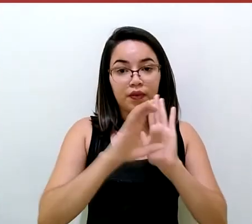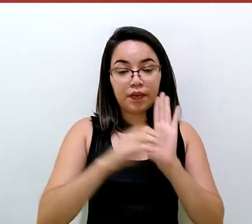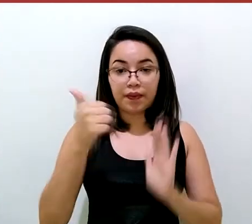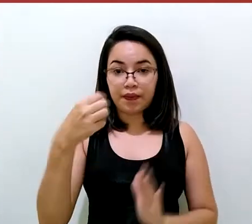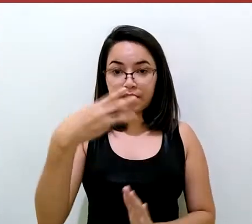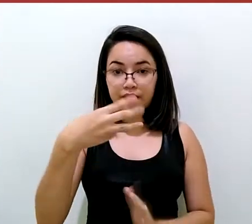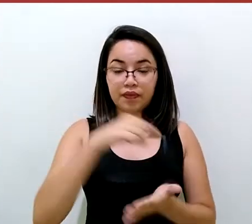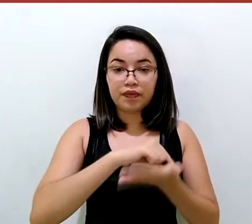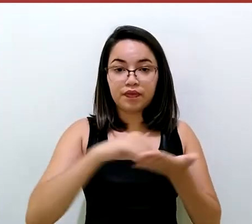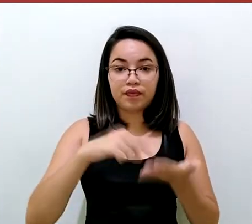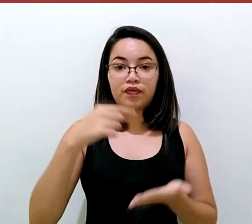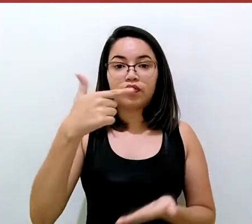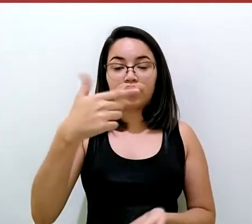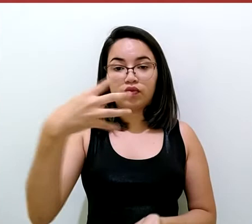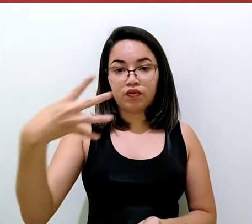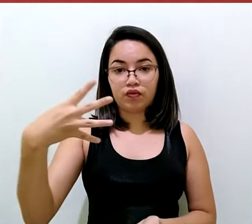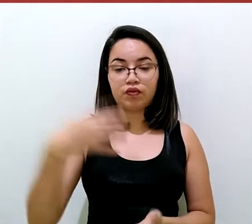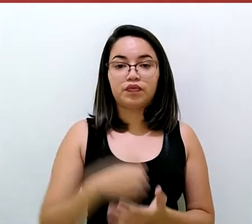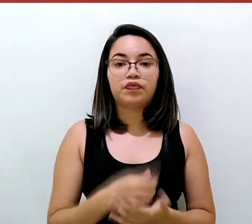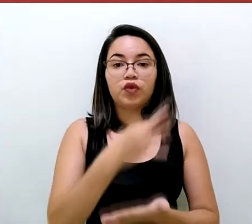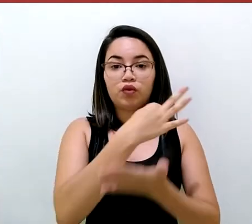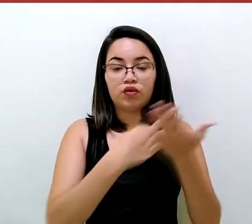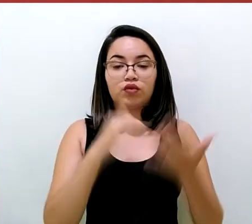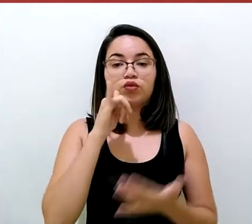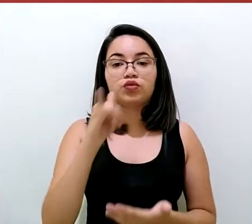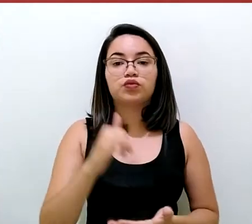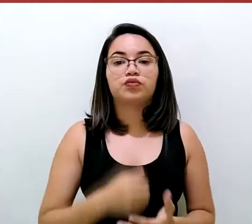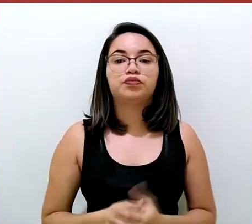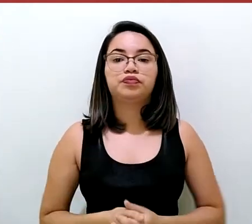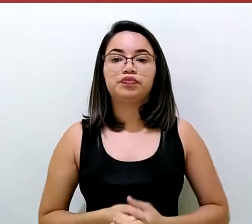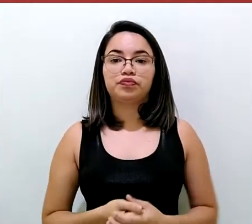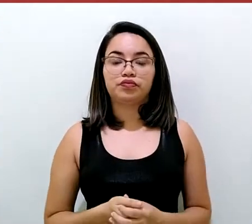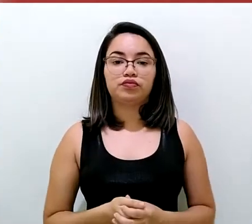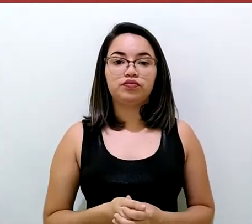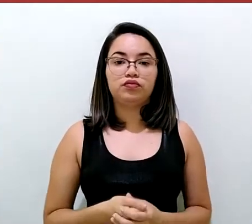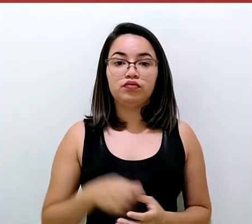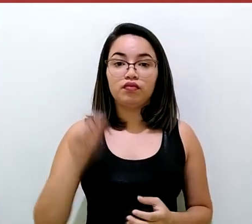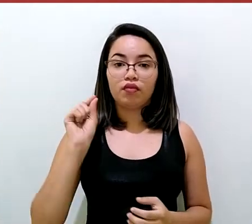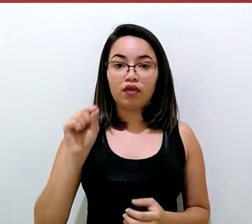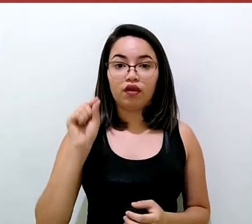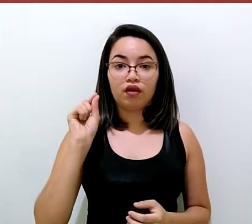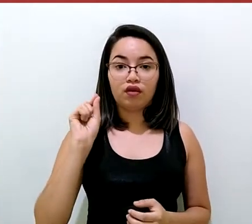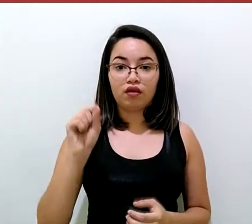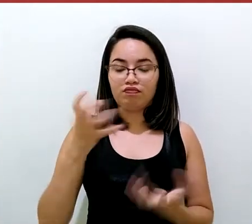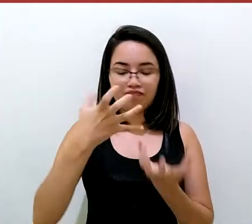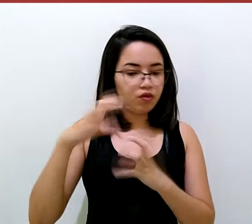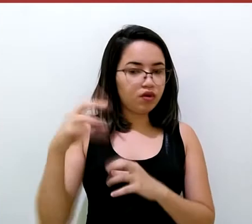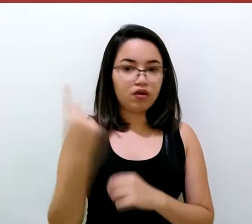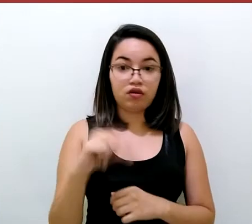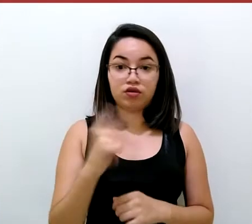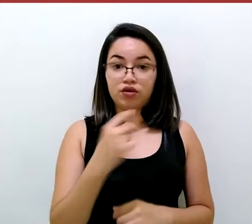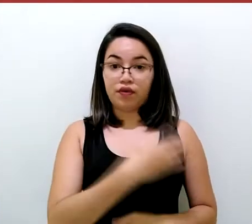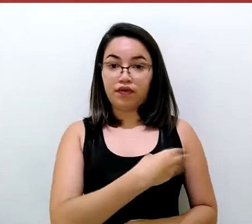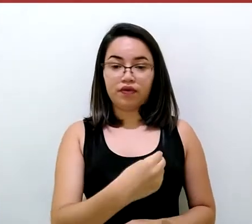capítulo 13, verso 24, o texto diz assim: quem se nega a castigar